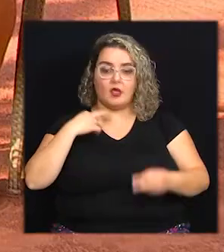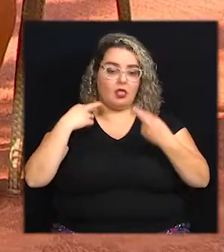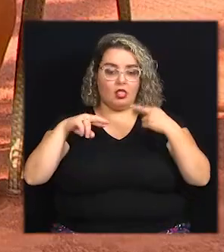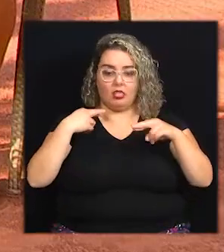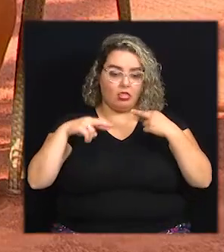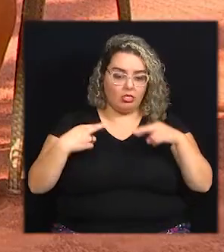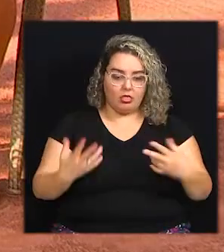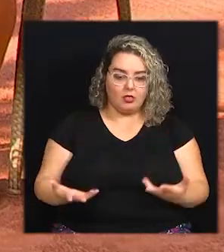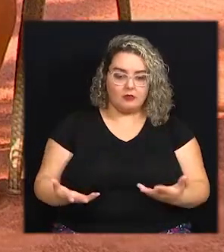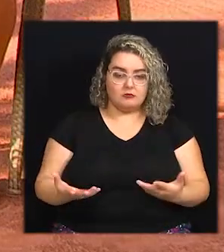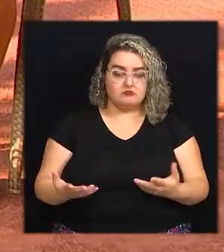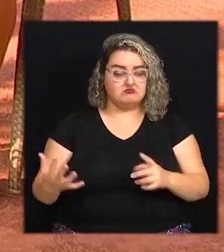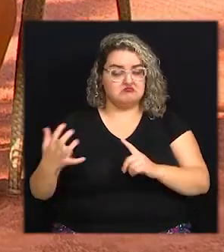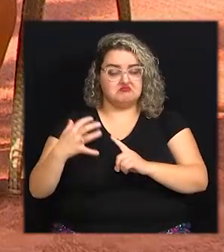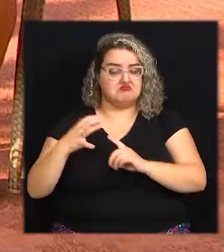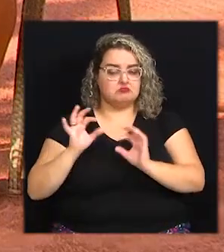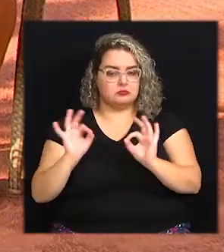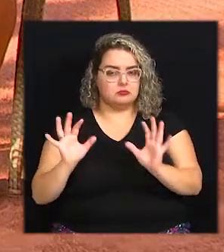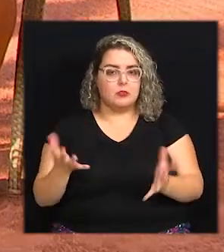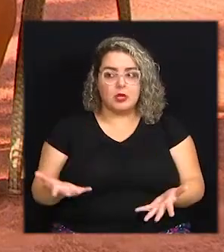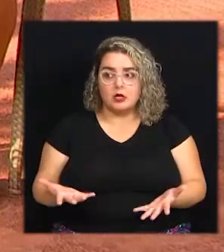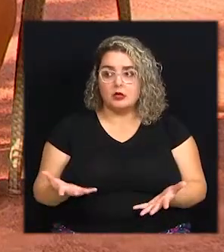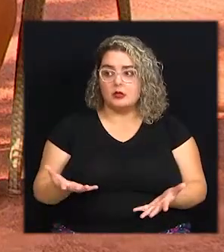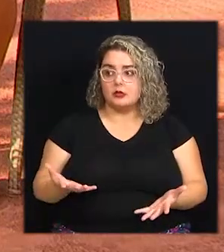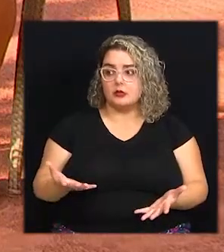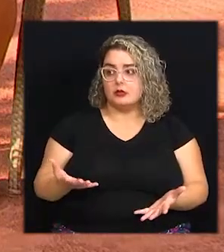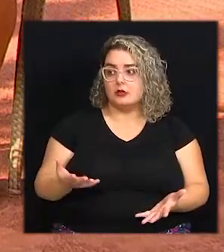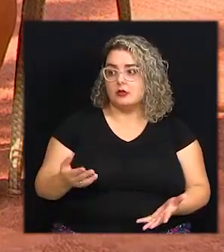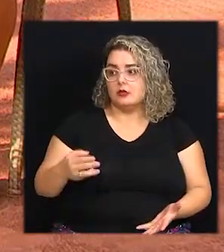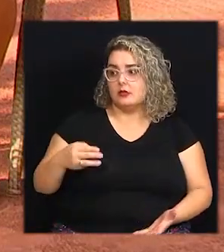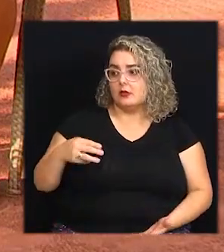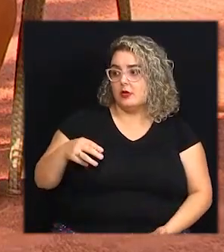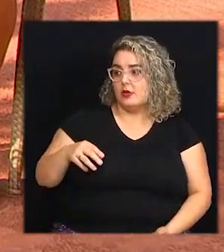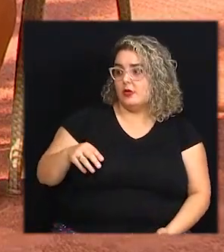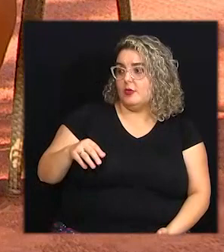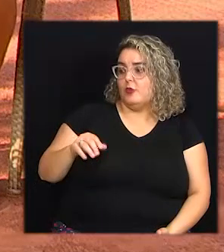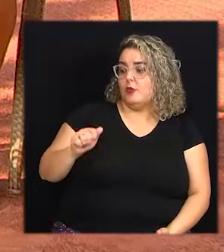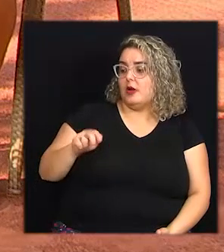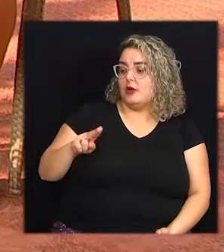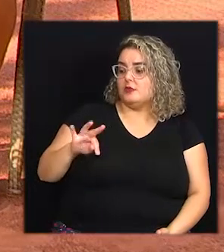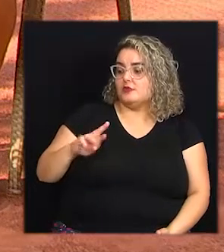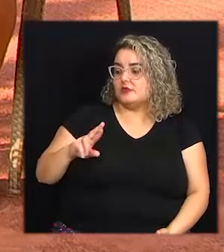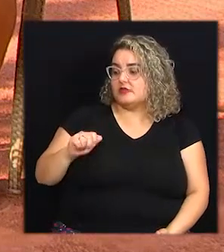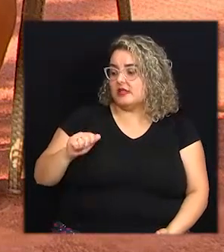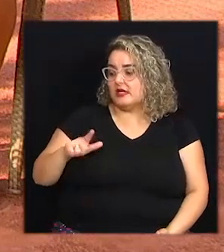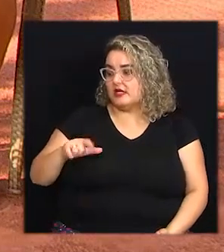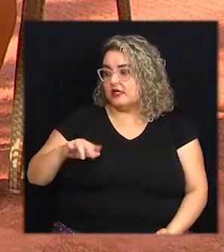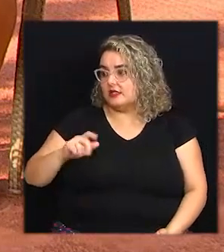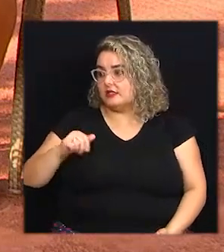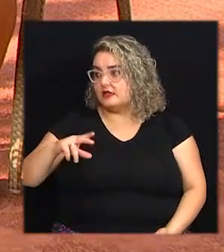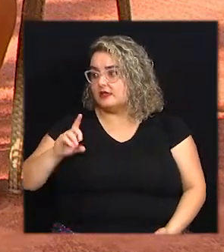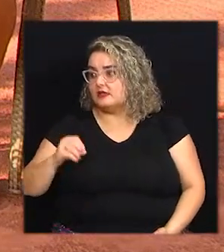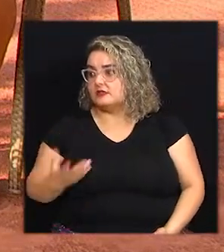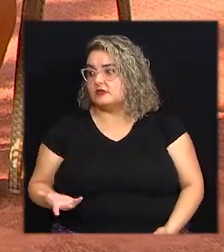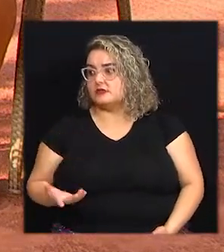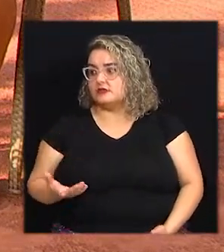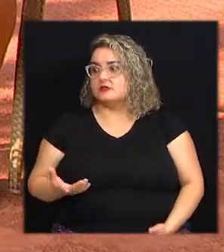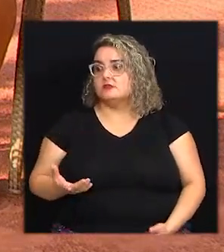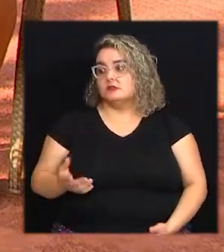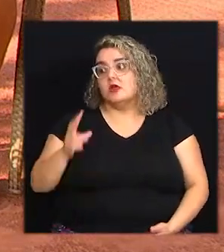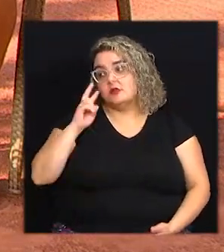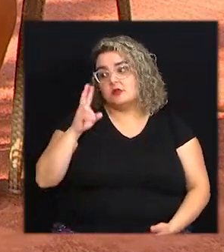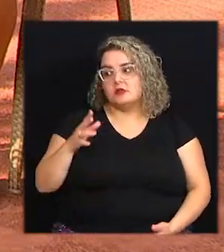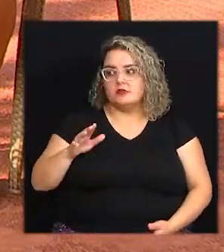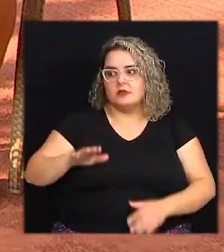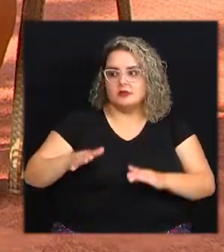gosta de reclamar, mas não afeta tanto. Mas assim... Nick Kyrgios, por exemplo, australiano? Eu vejo mais como o Murray. O Kyrgios,